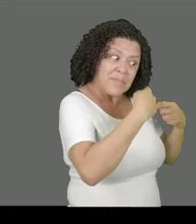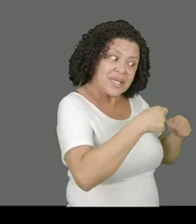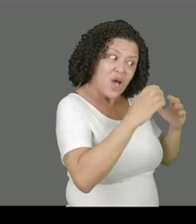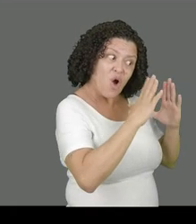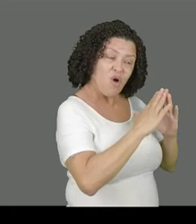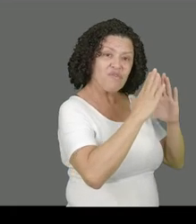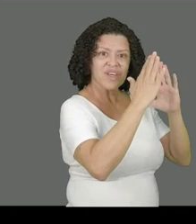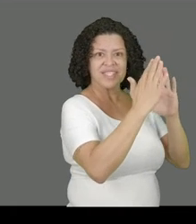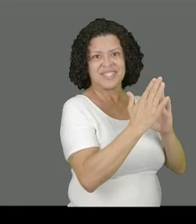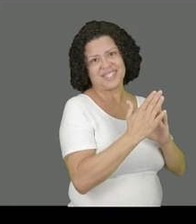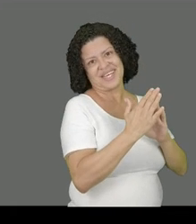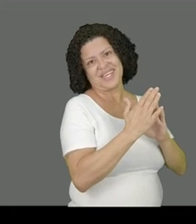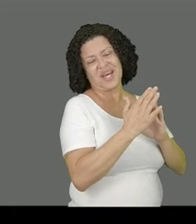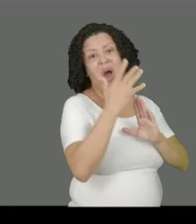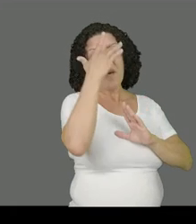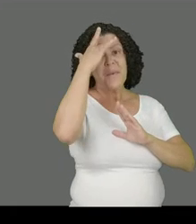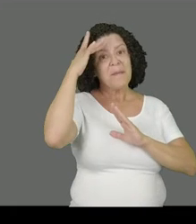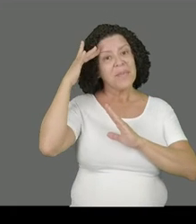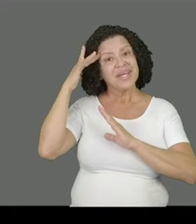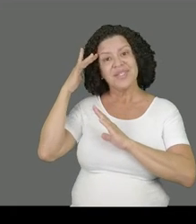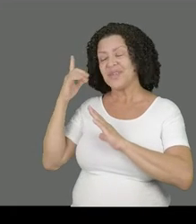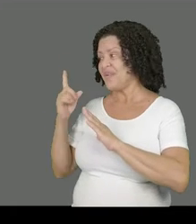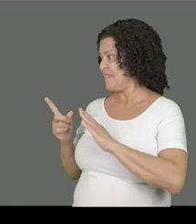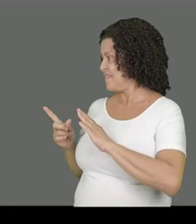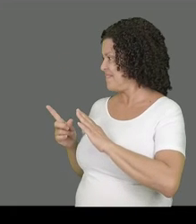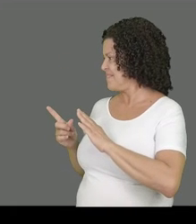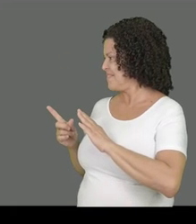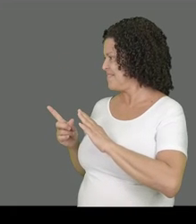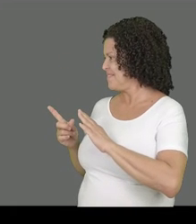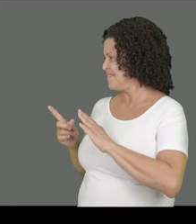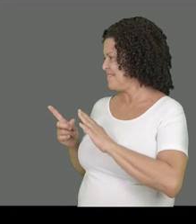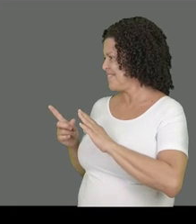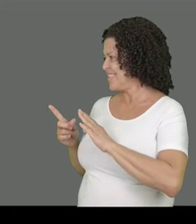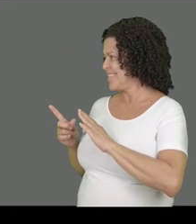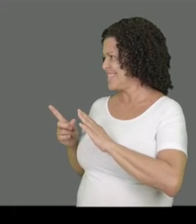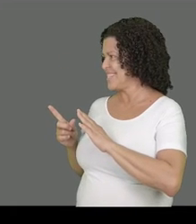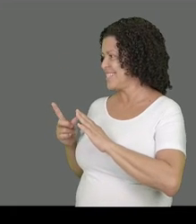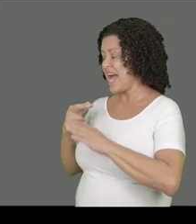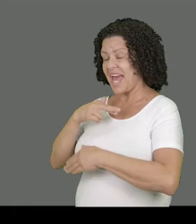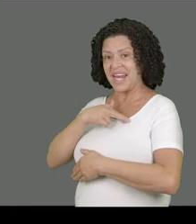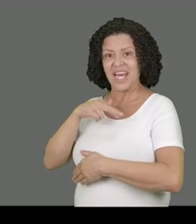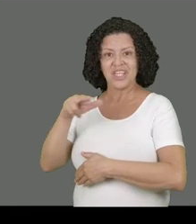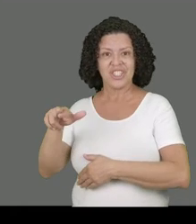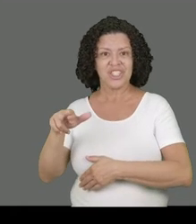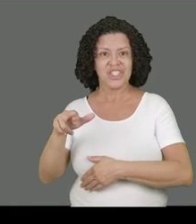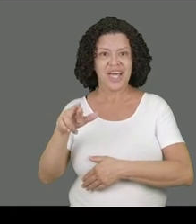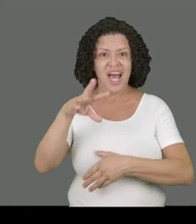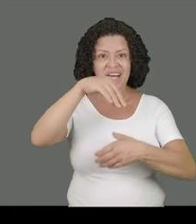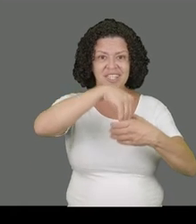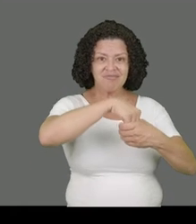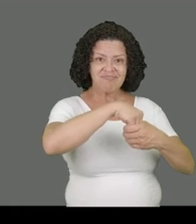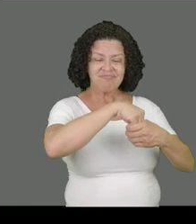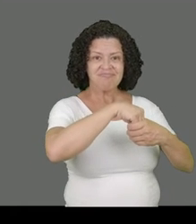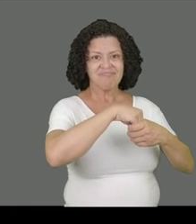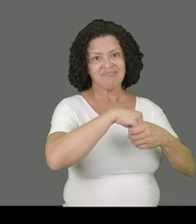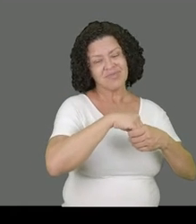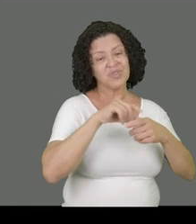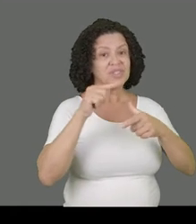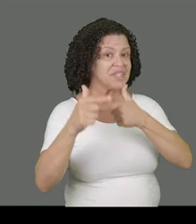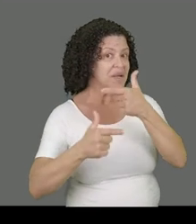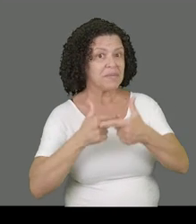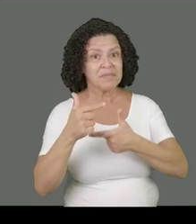está em família, é o vizinho, é a pessoa da sua religião, do seu